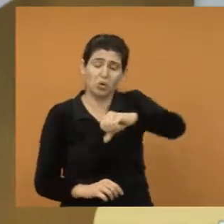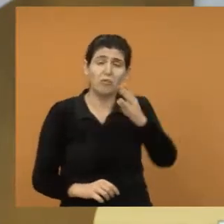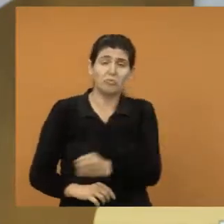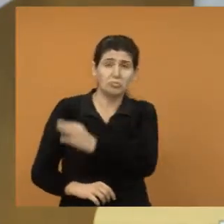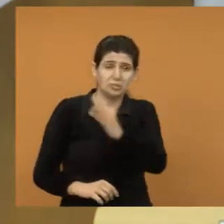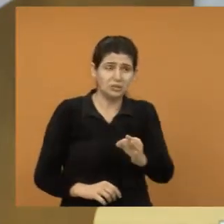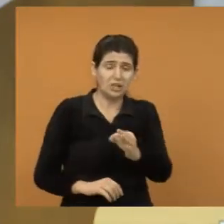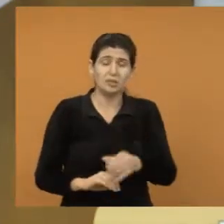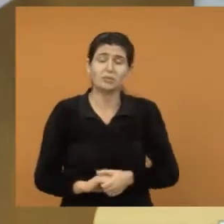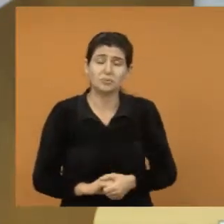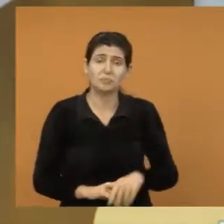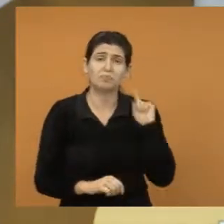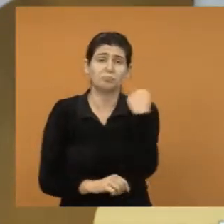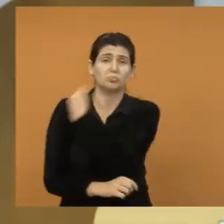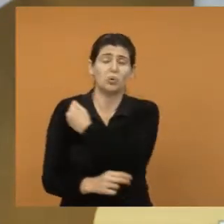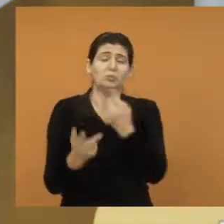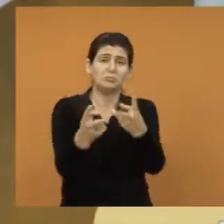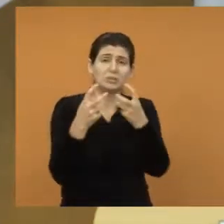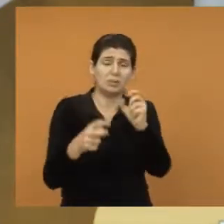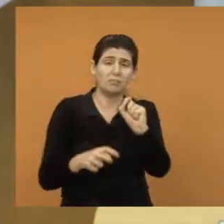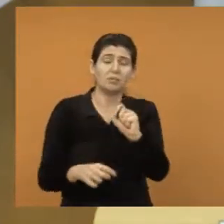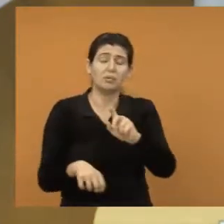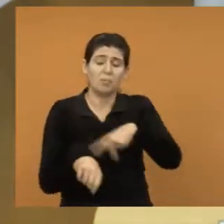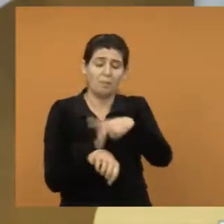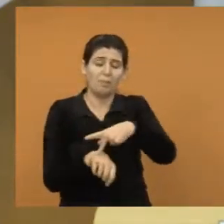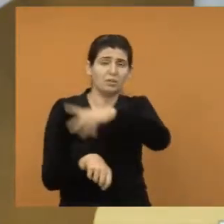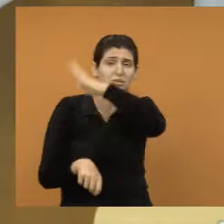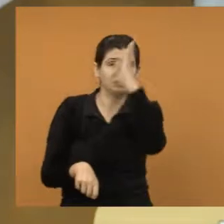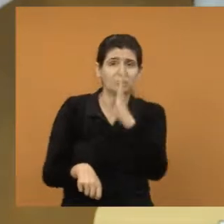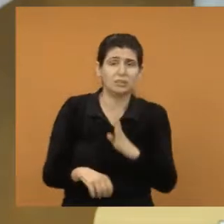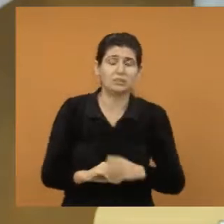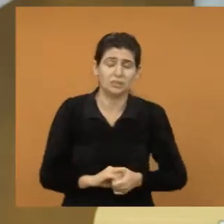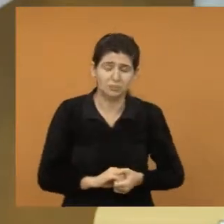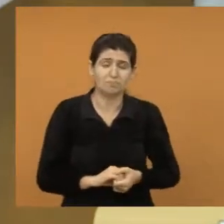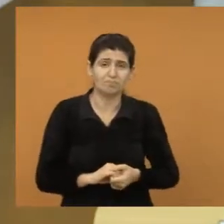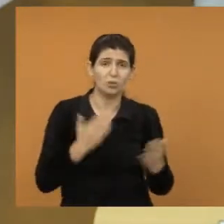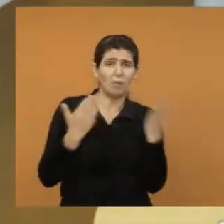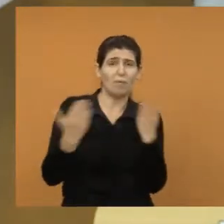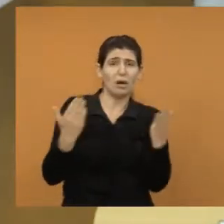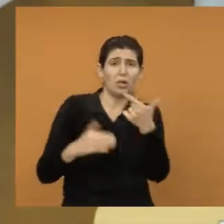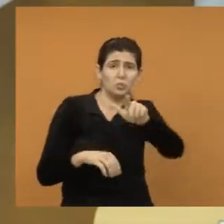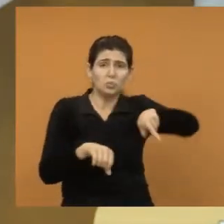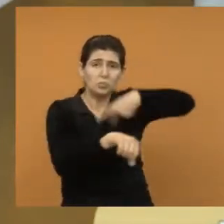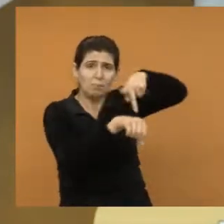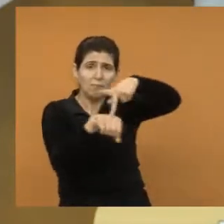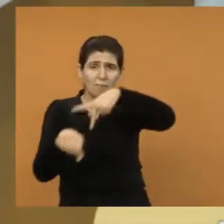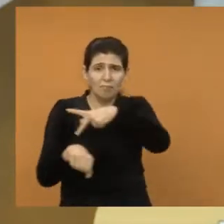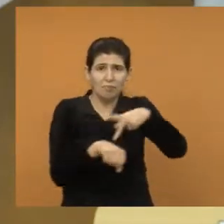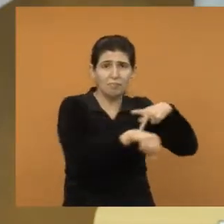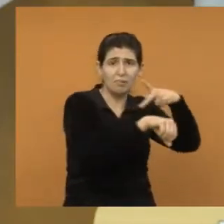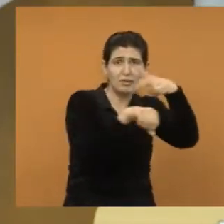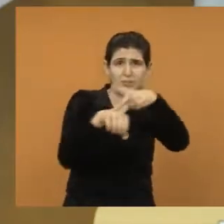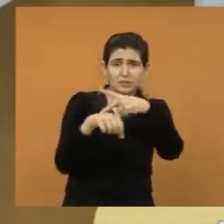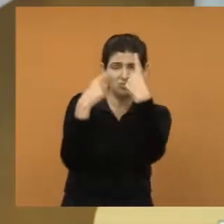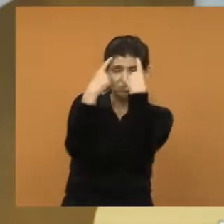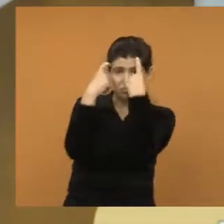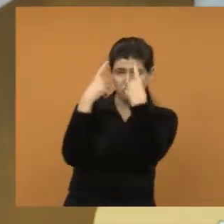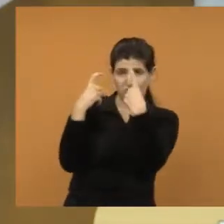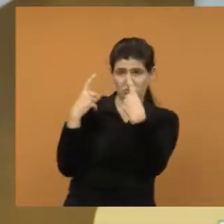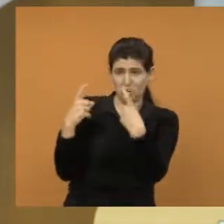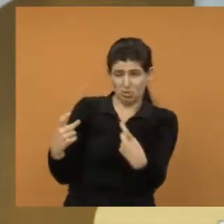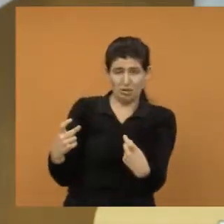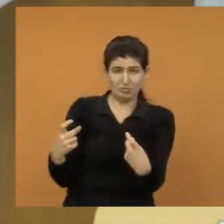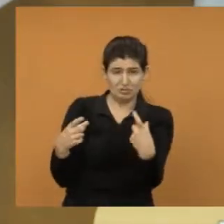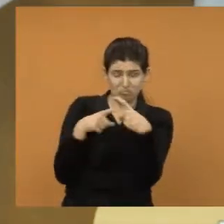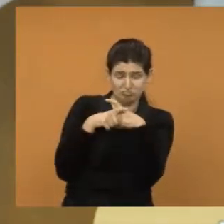10,9%. Então a gente percebe que o Brasil entrou numa rota de violência endêmica, que se fala, né? Isso é